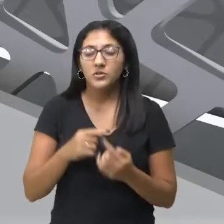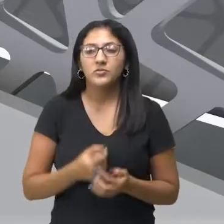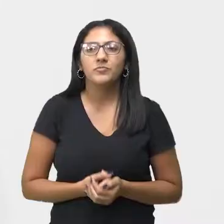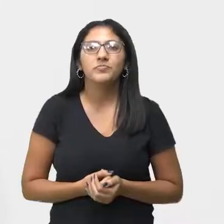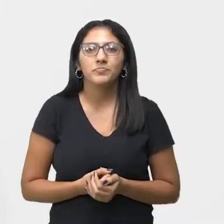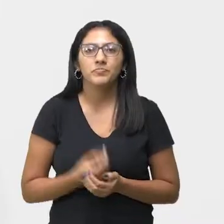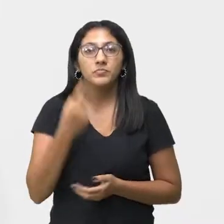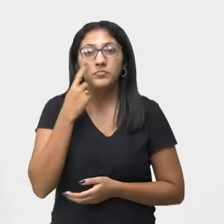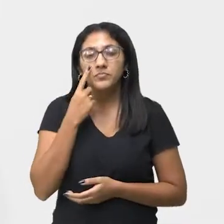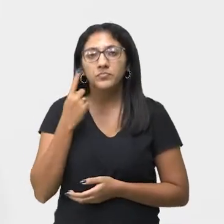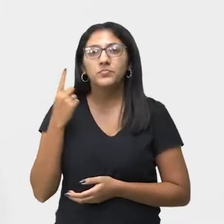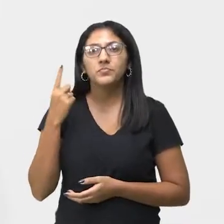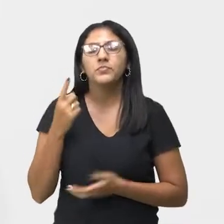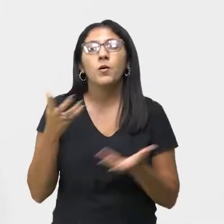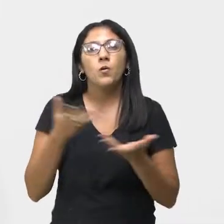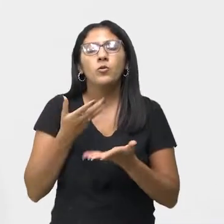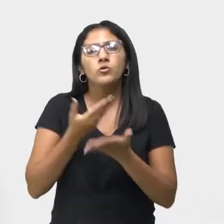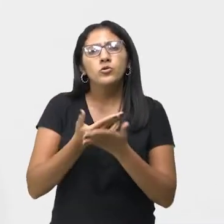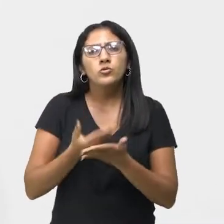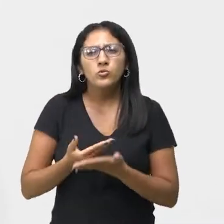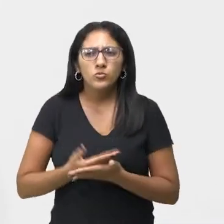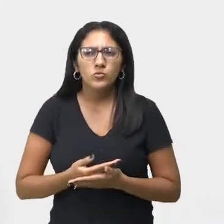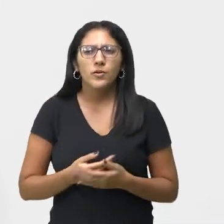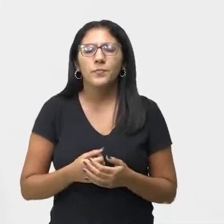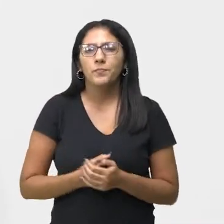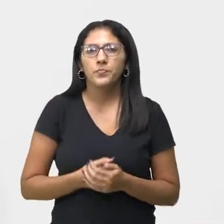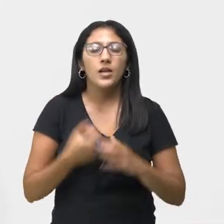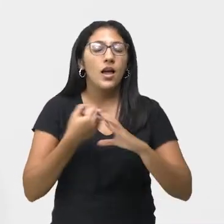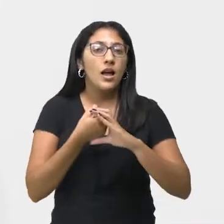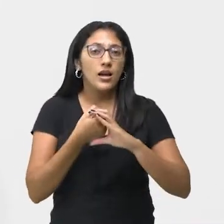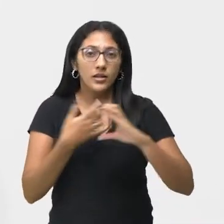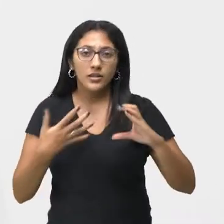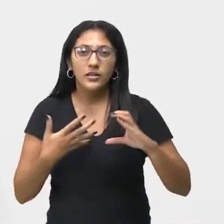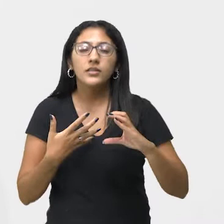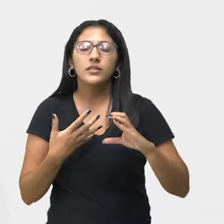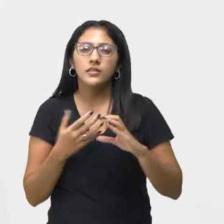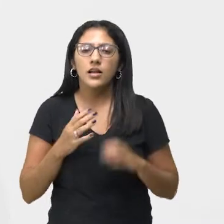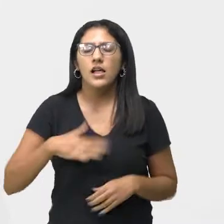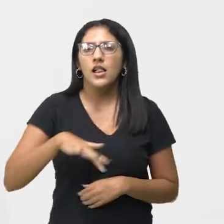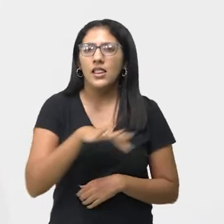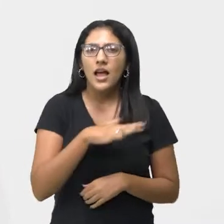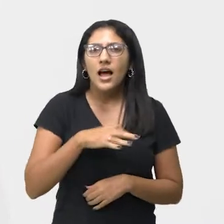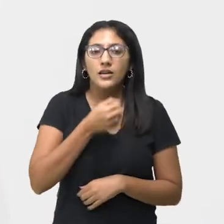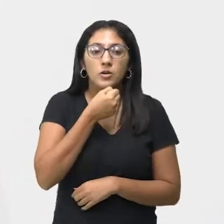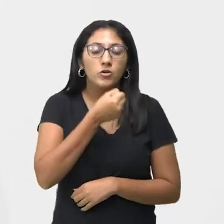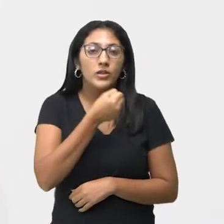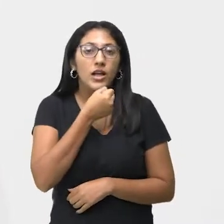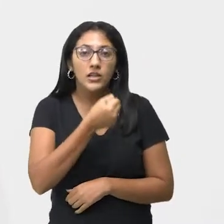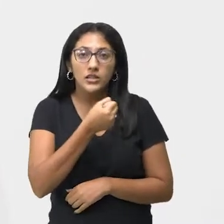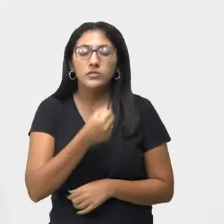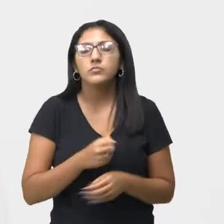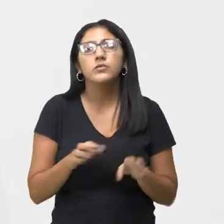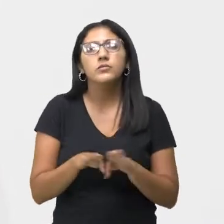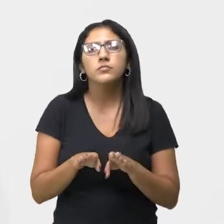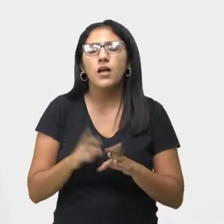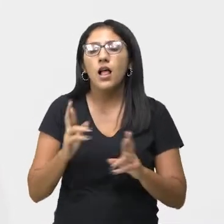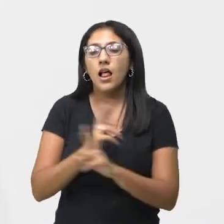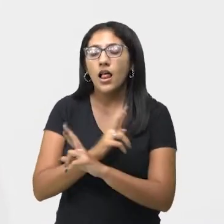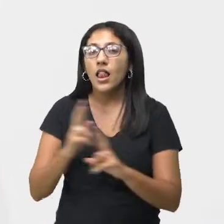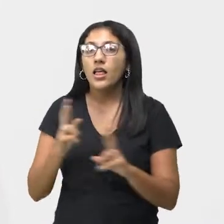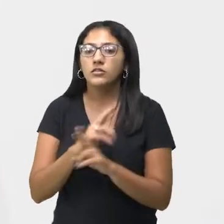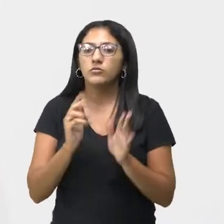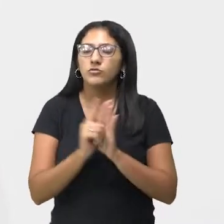Então, colocando aí para vocês, na aula de hoje, nós vamos trabalhar caracterização do campo jornalístico e relação entre